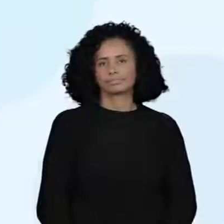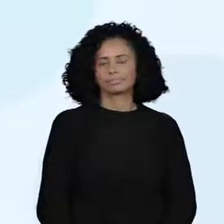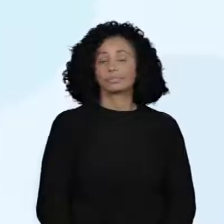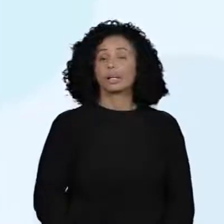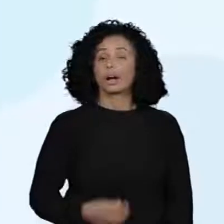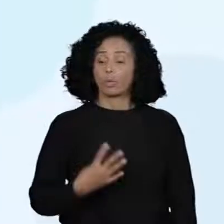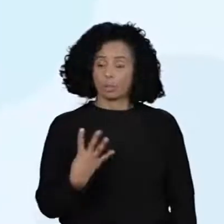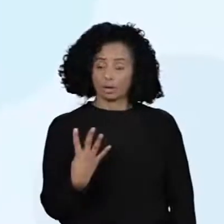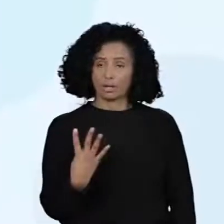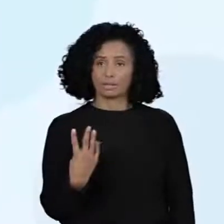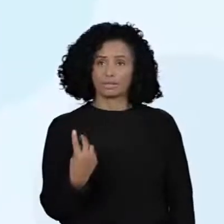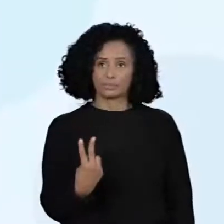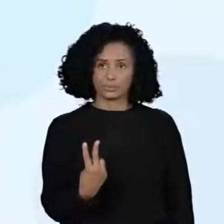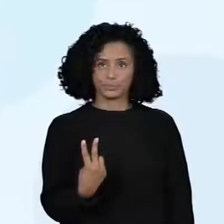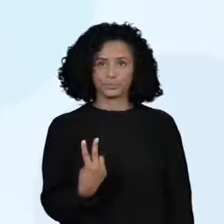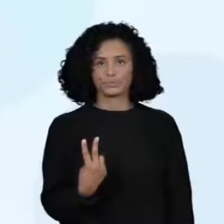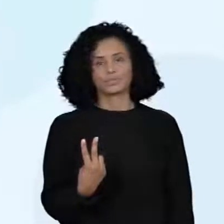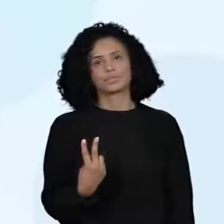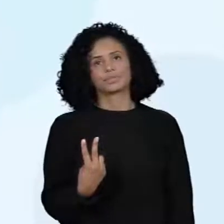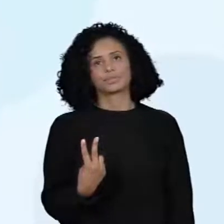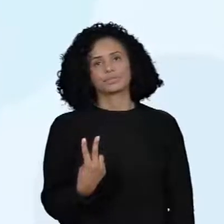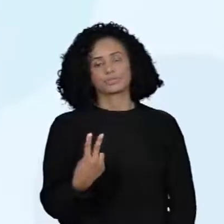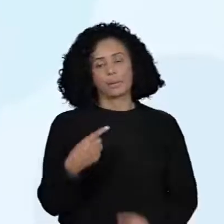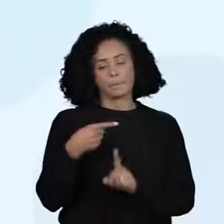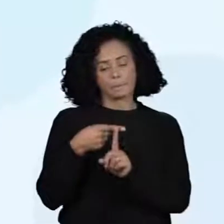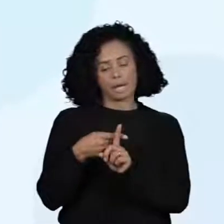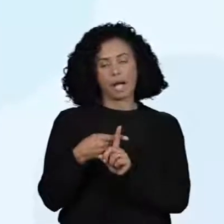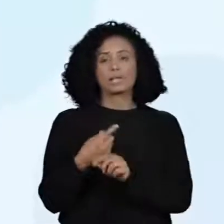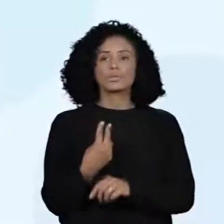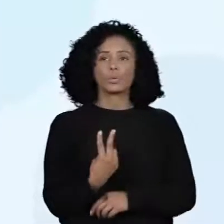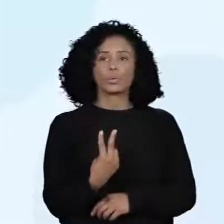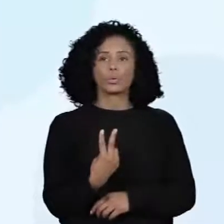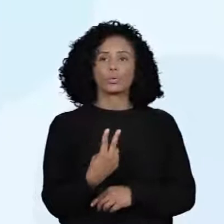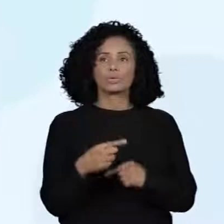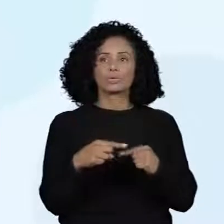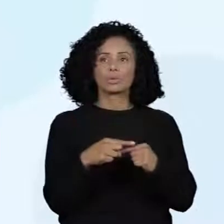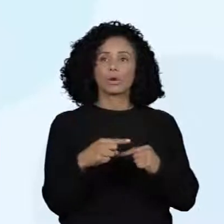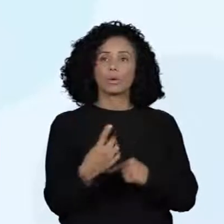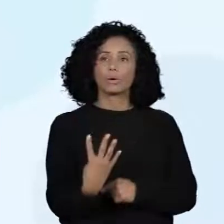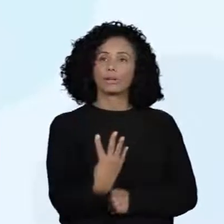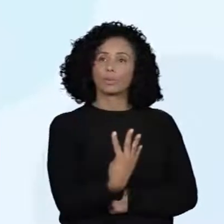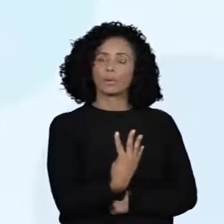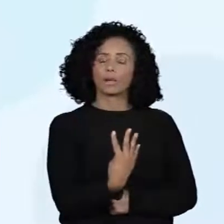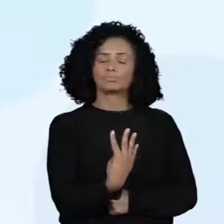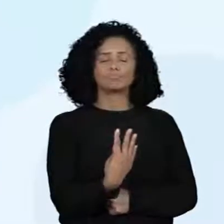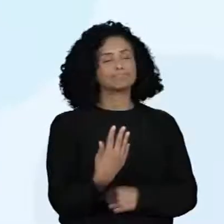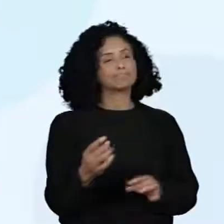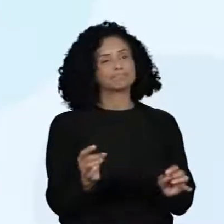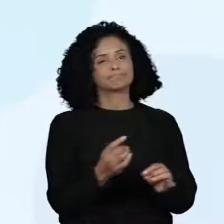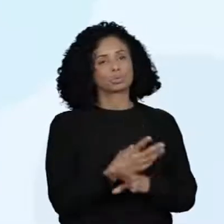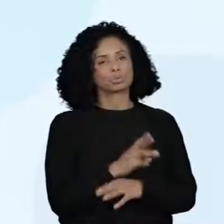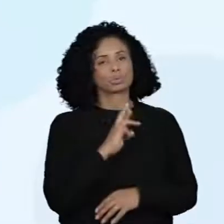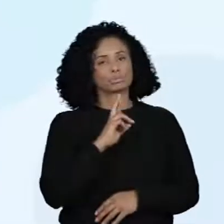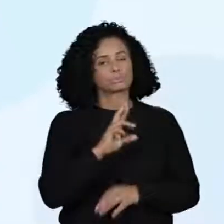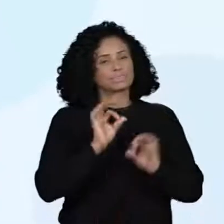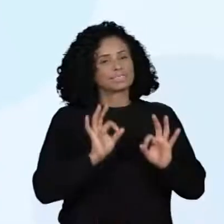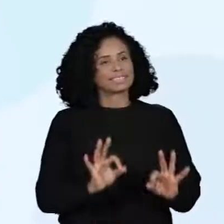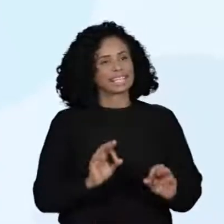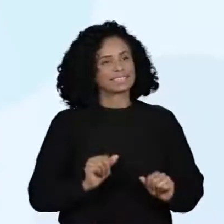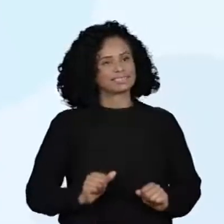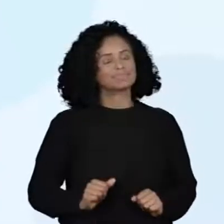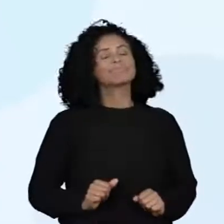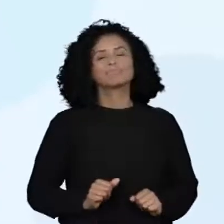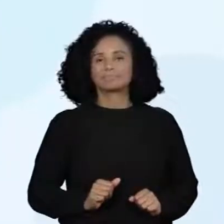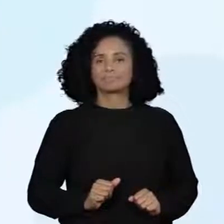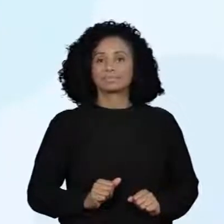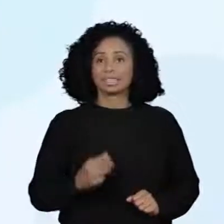42. E mais 2. 44. Chegamos aí no resultado, certo? Então,